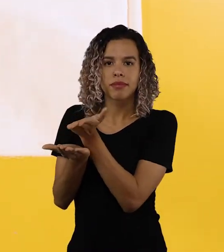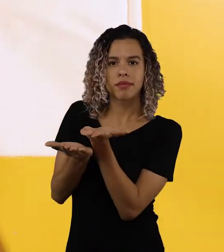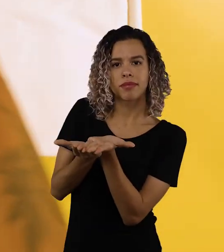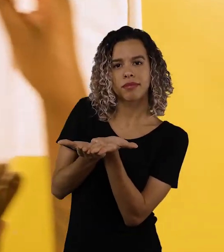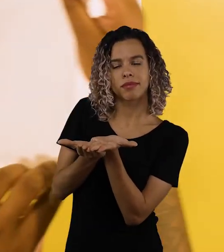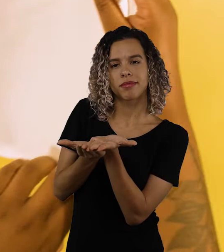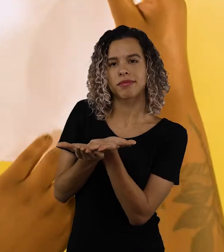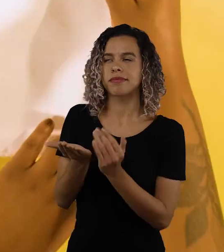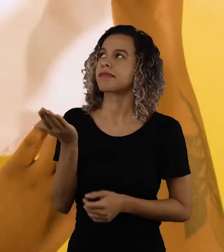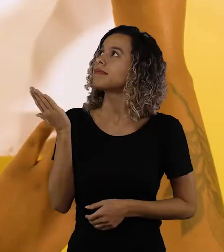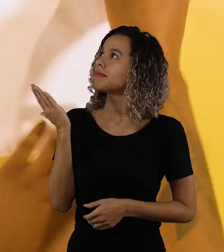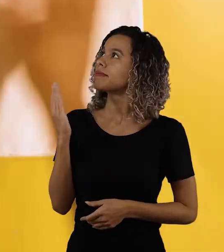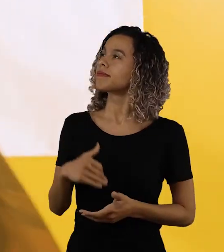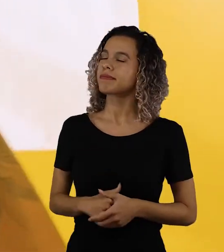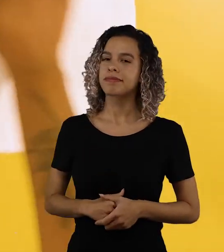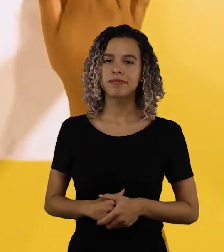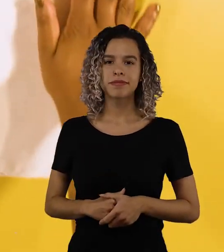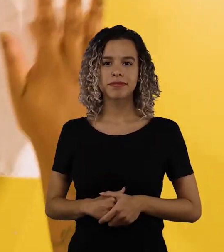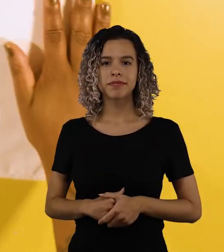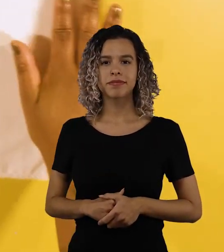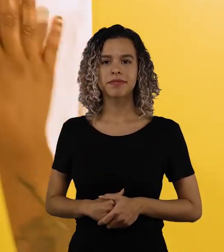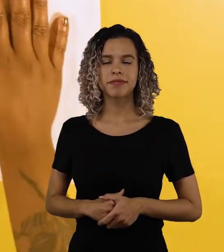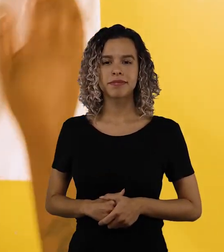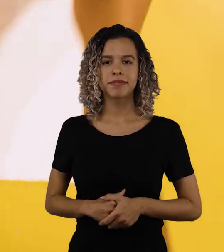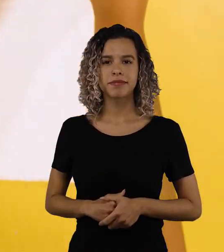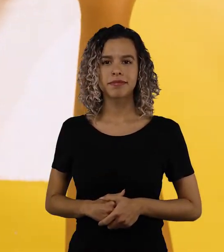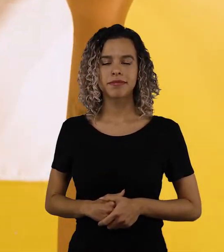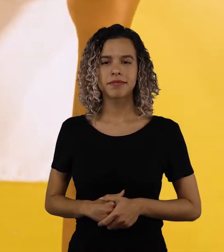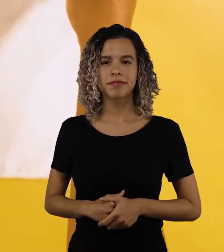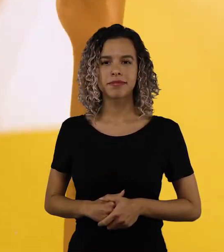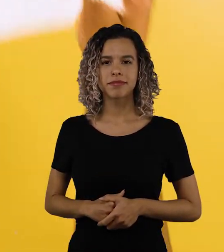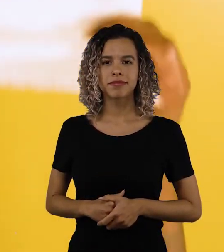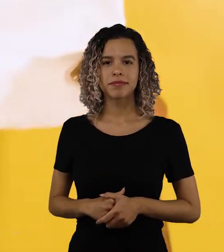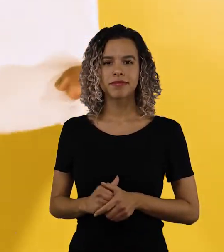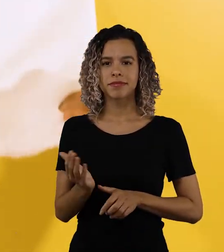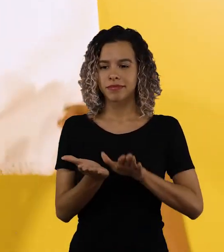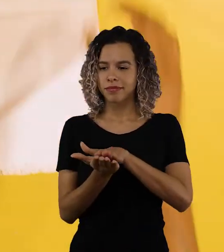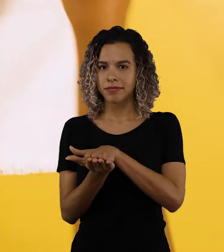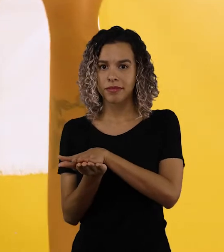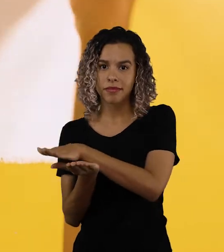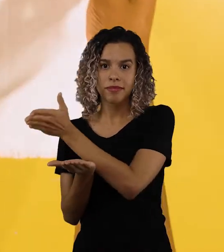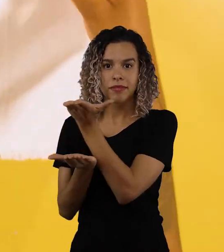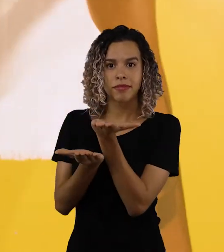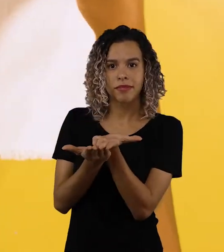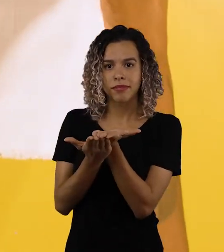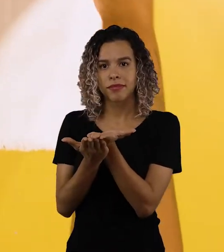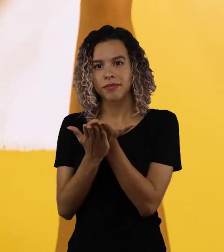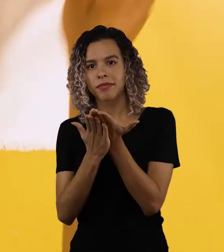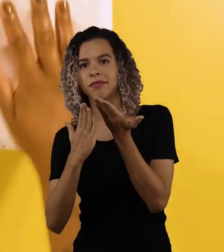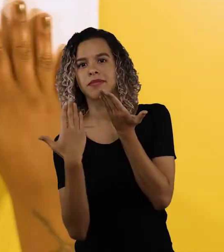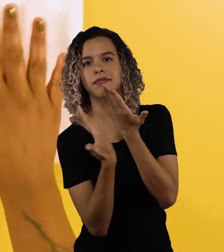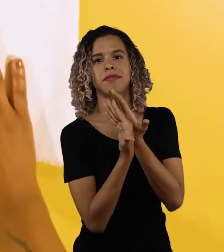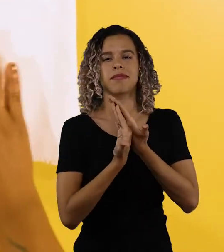depois eu pego uma ponta, levo ao meio, e o outro lado